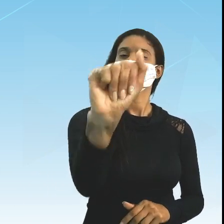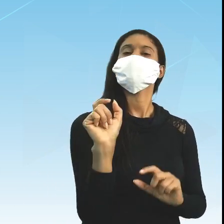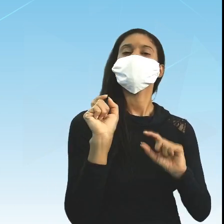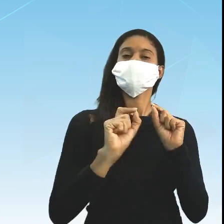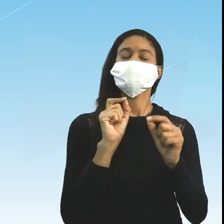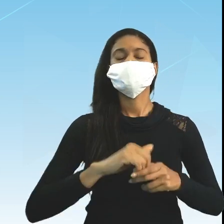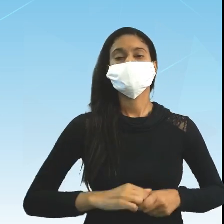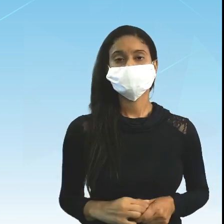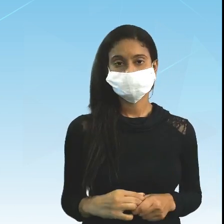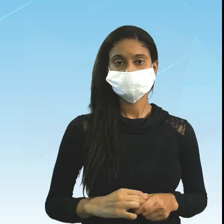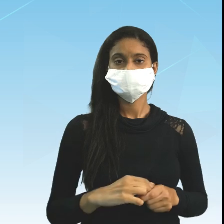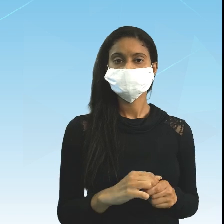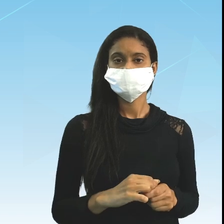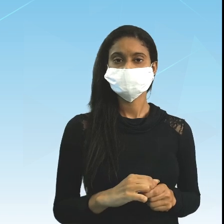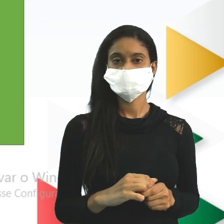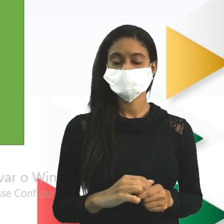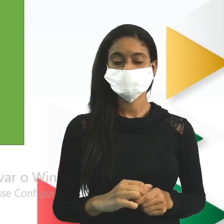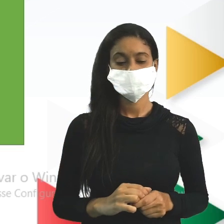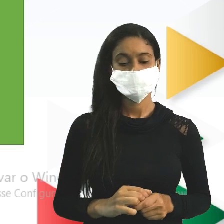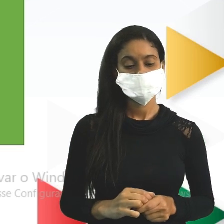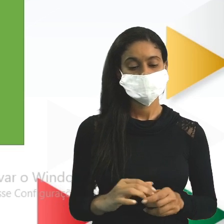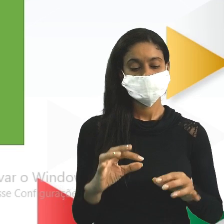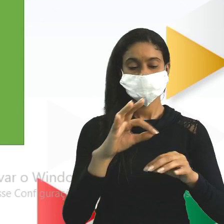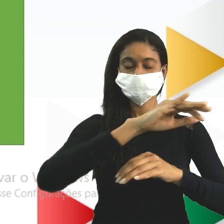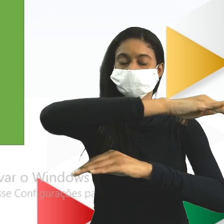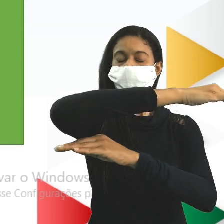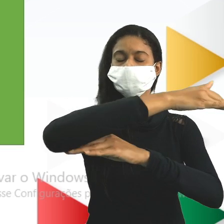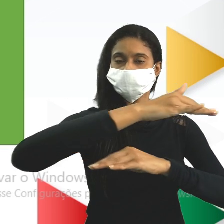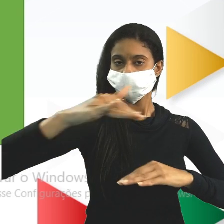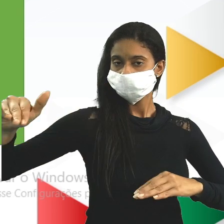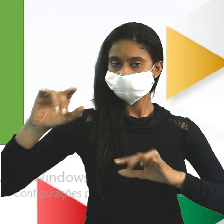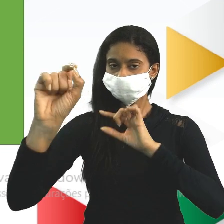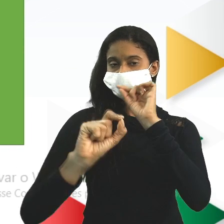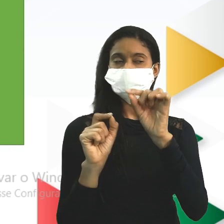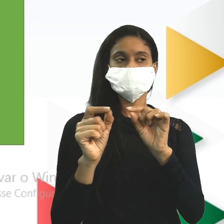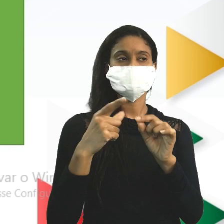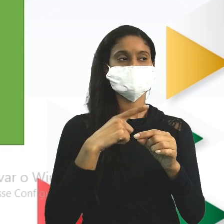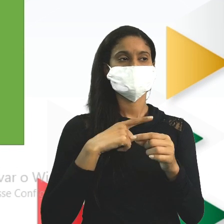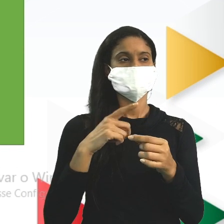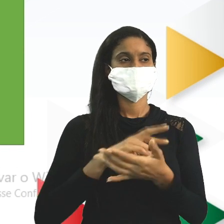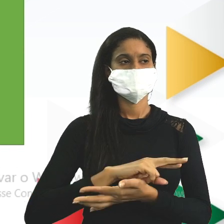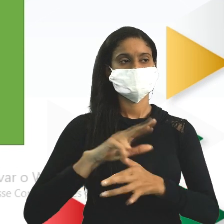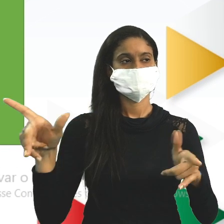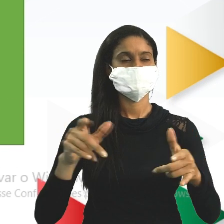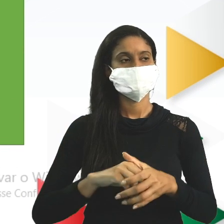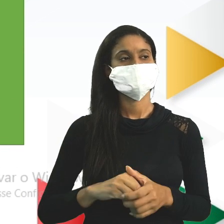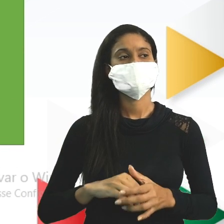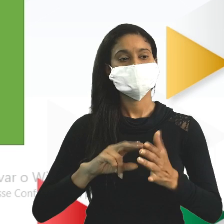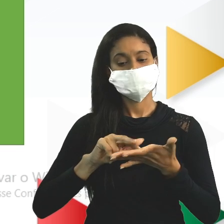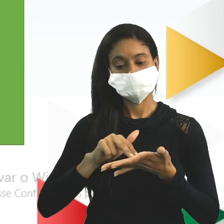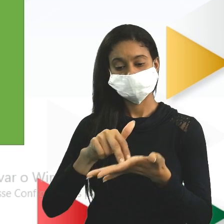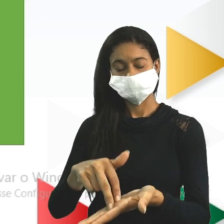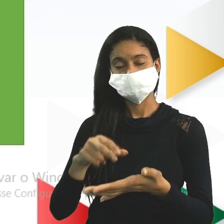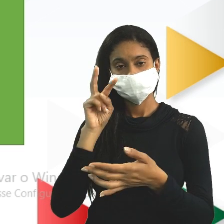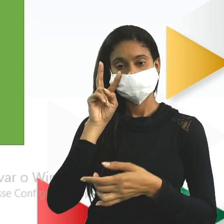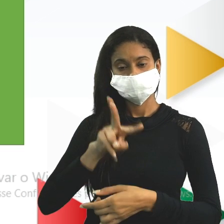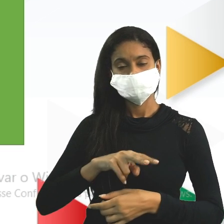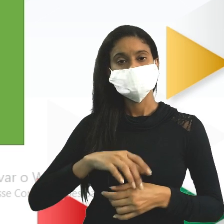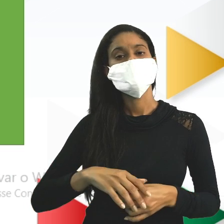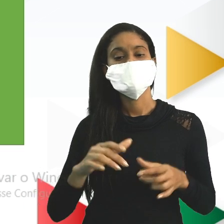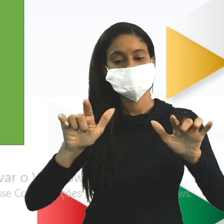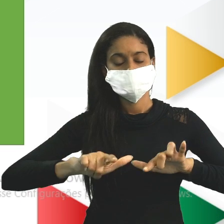fica estabelecida no sentido horizontal, que contém divisões precisas, tá? De